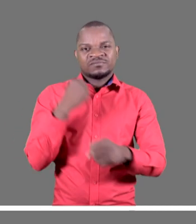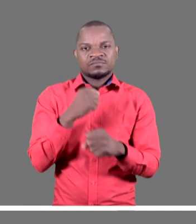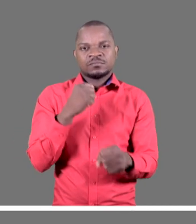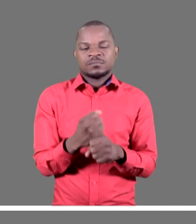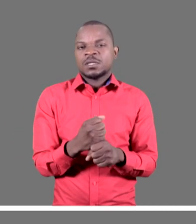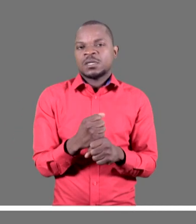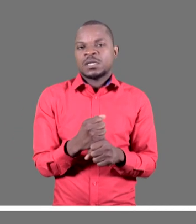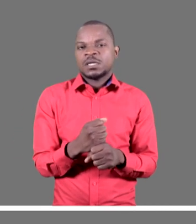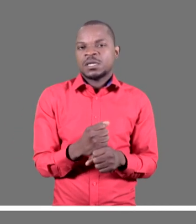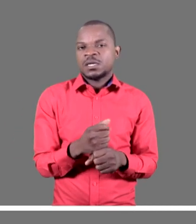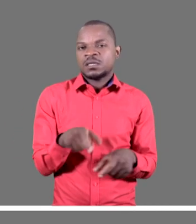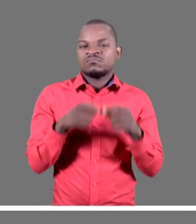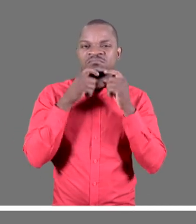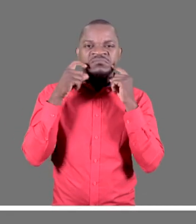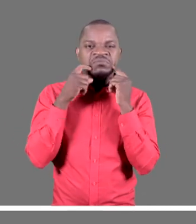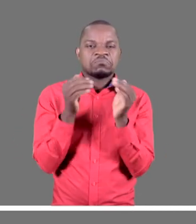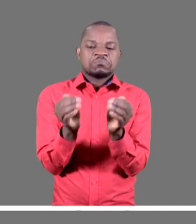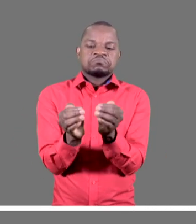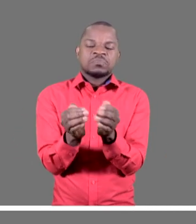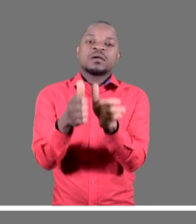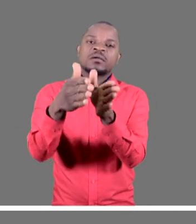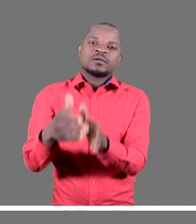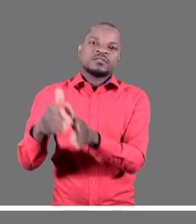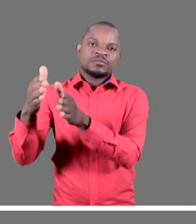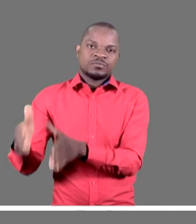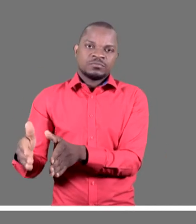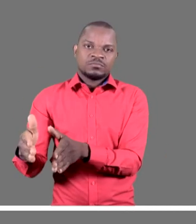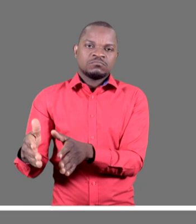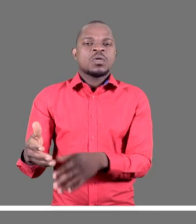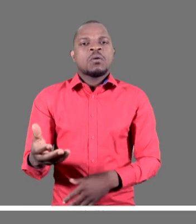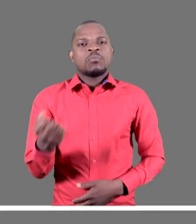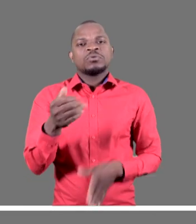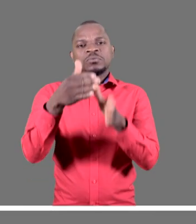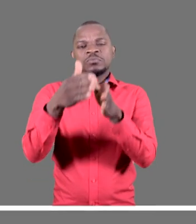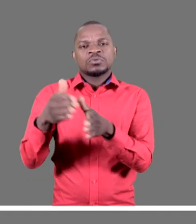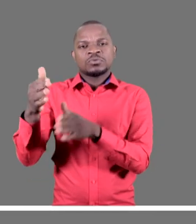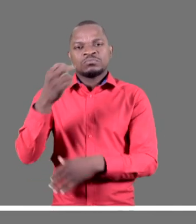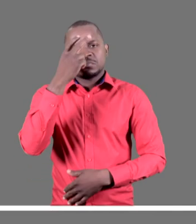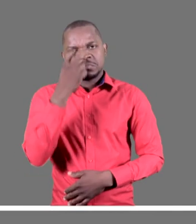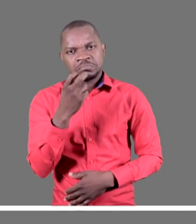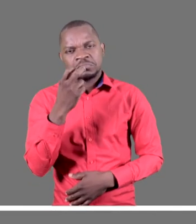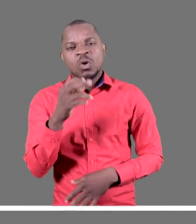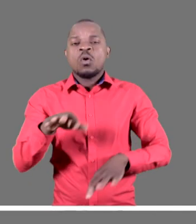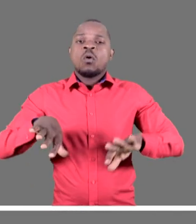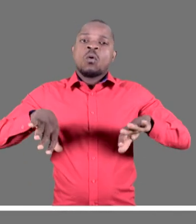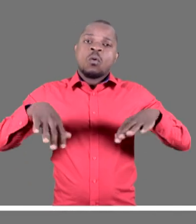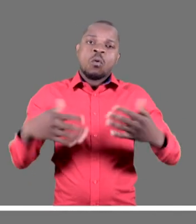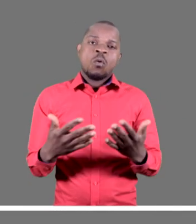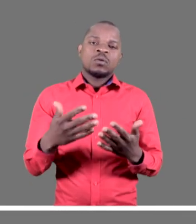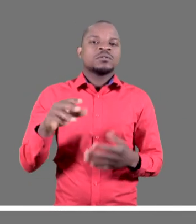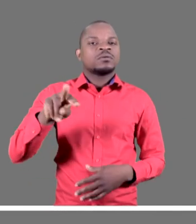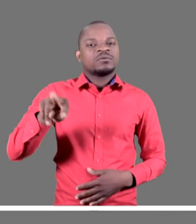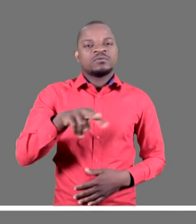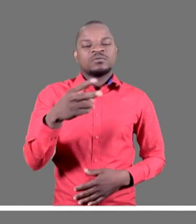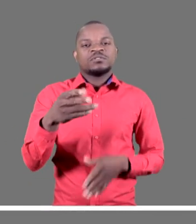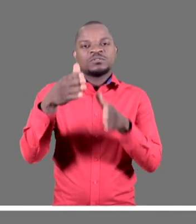ainda muito reduzido no nosso país, seja de pessoas com deficiência visual, seja com uma outra